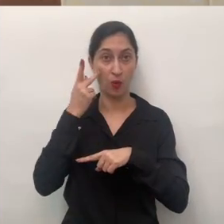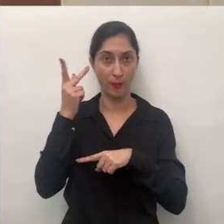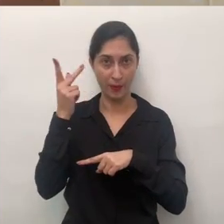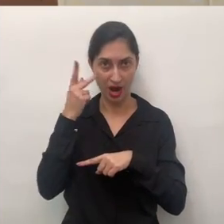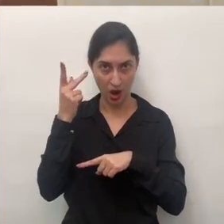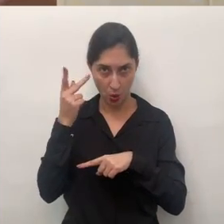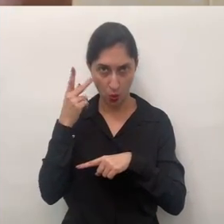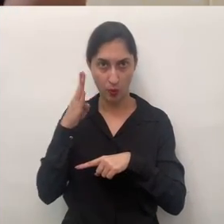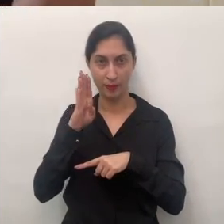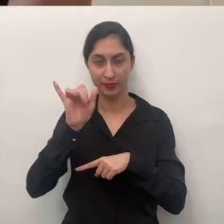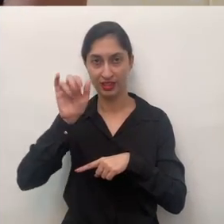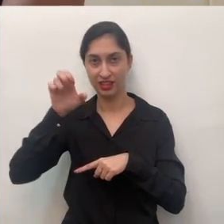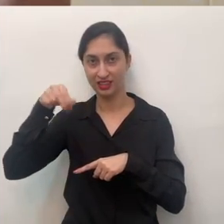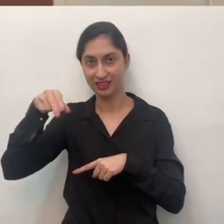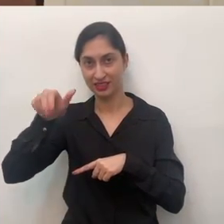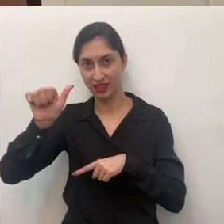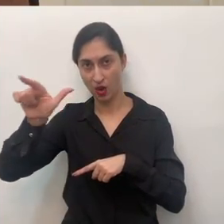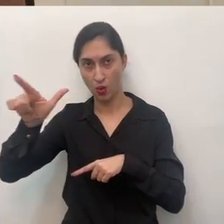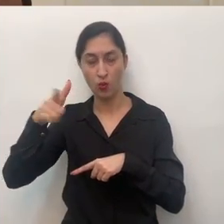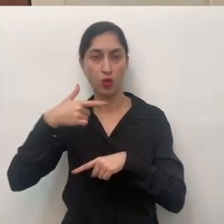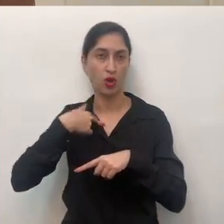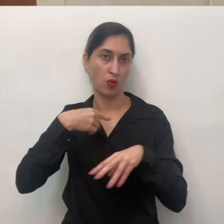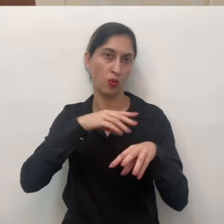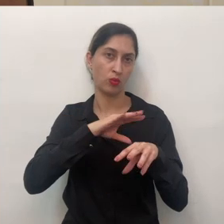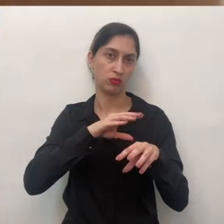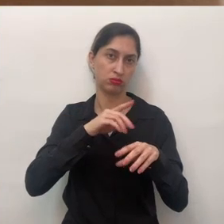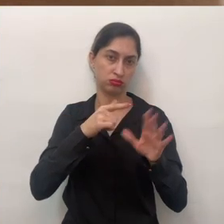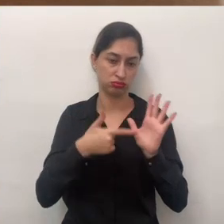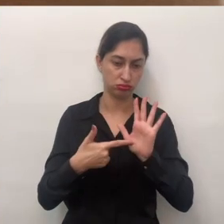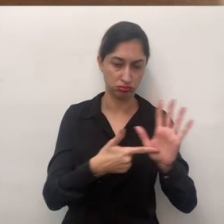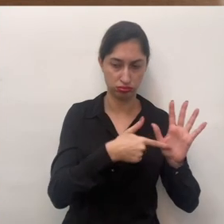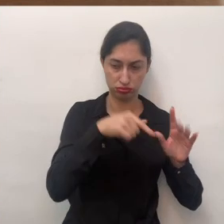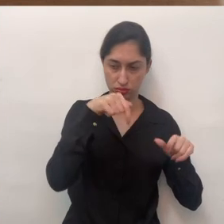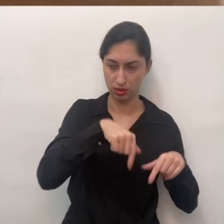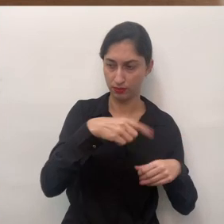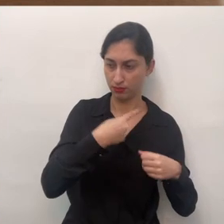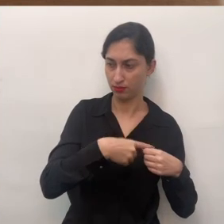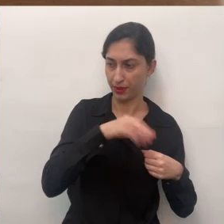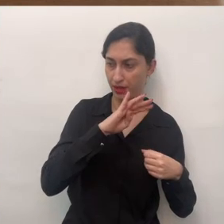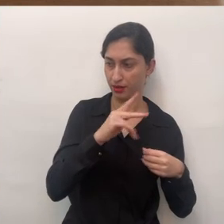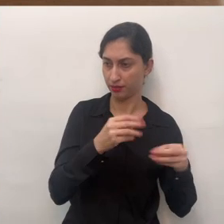Bienal de São Paulo, que é o mesmo ano, esse trabalho seguiu para lá.